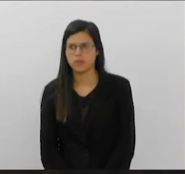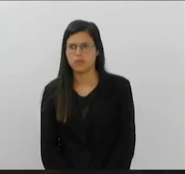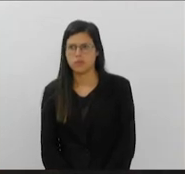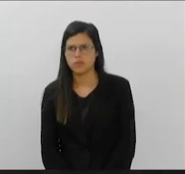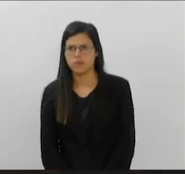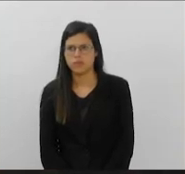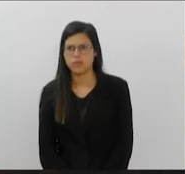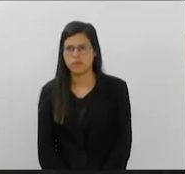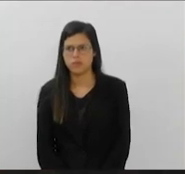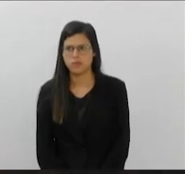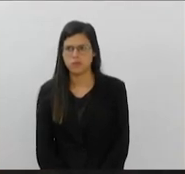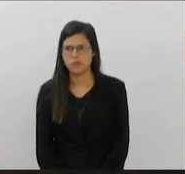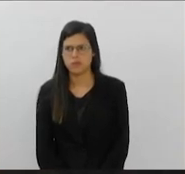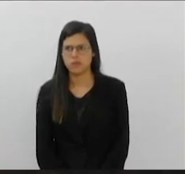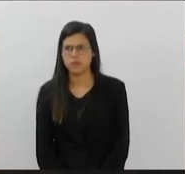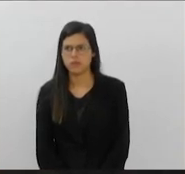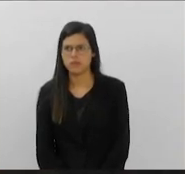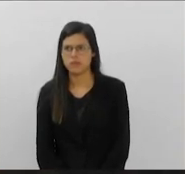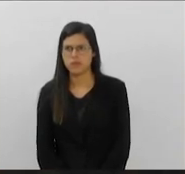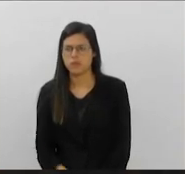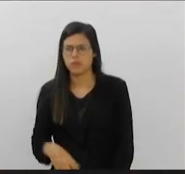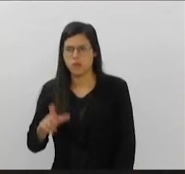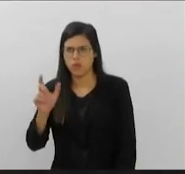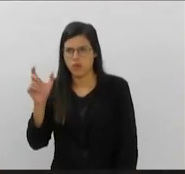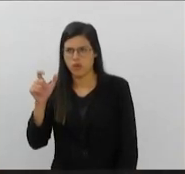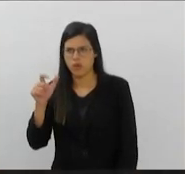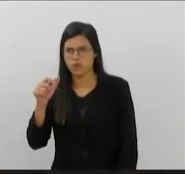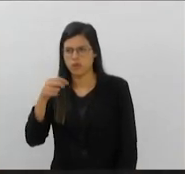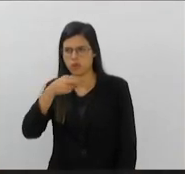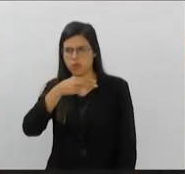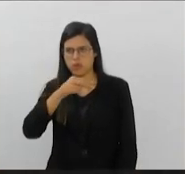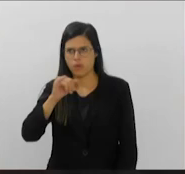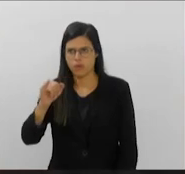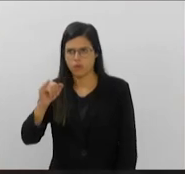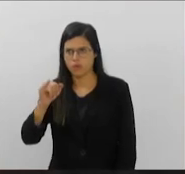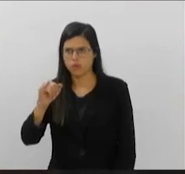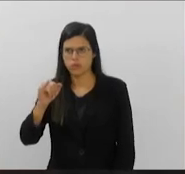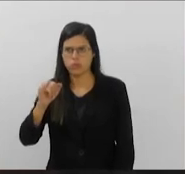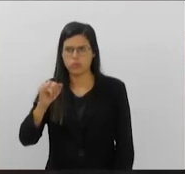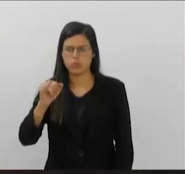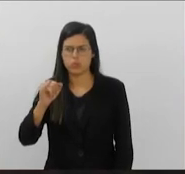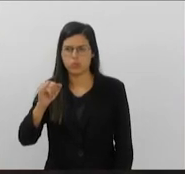O cartão que ficou de ser entregue foi em Nova Iguaçu ou...